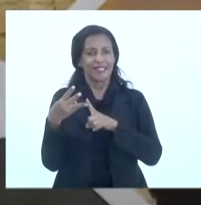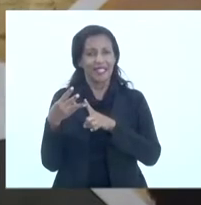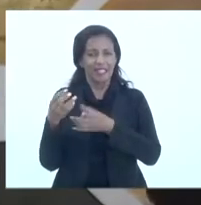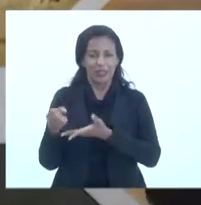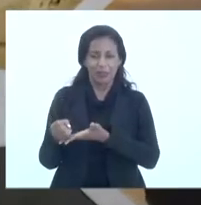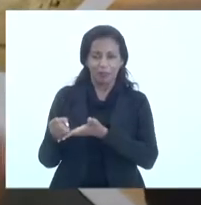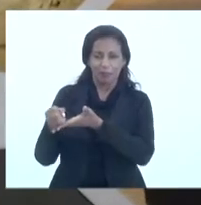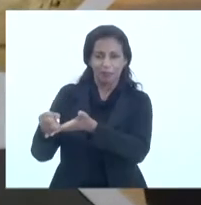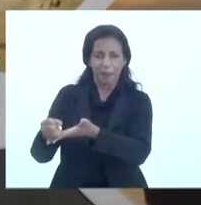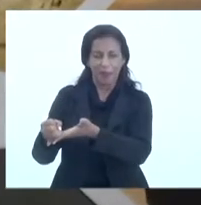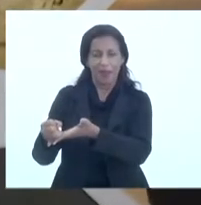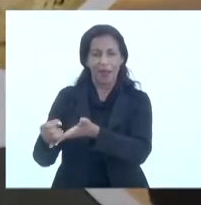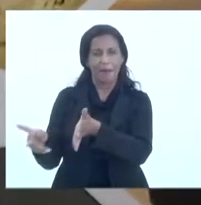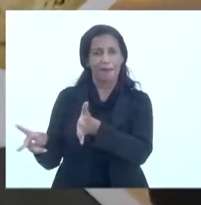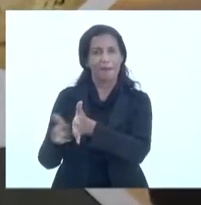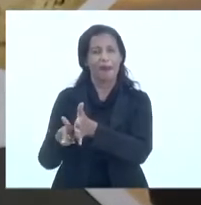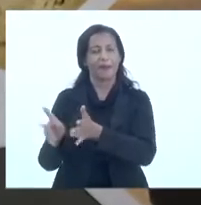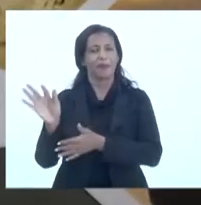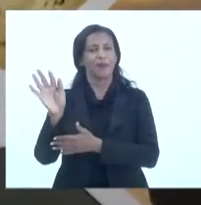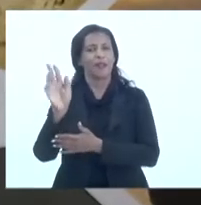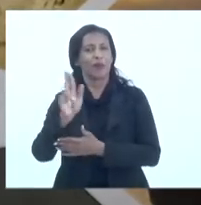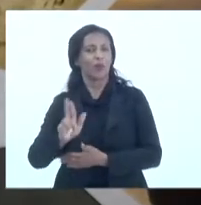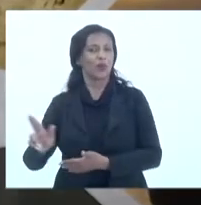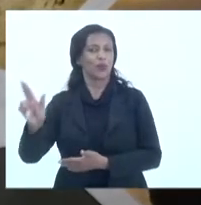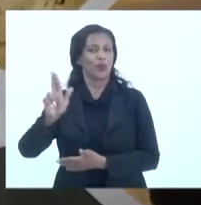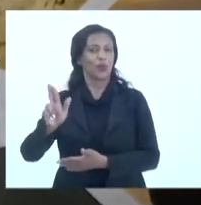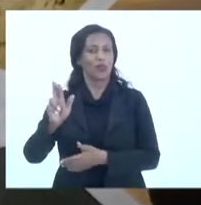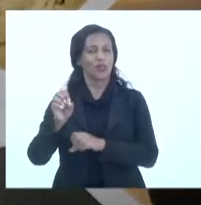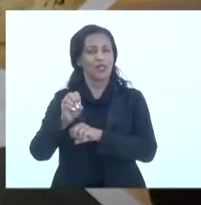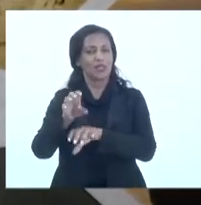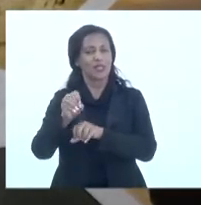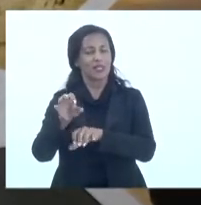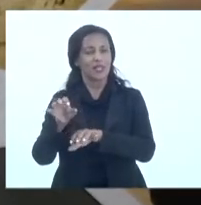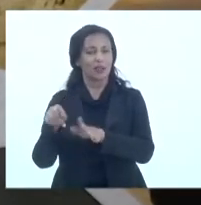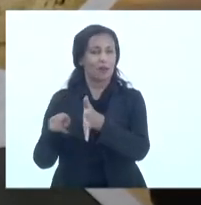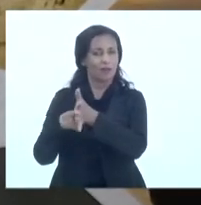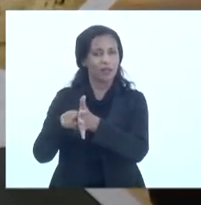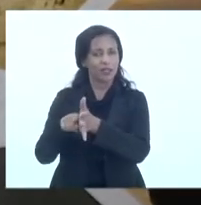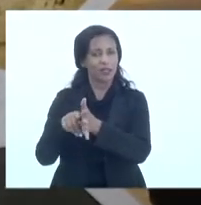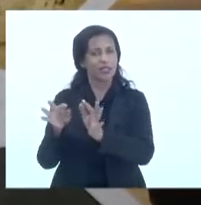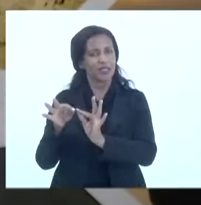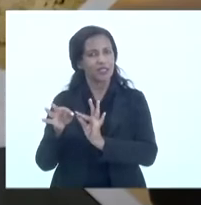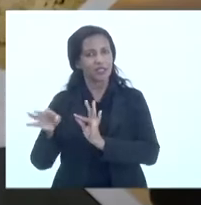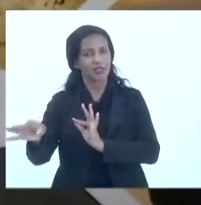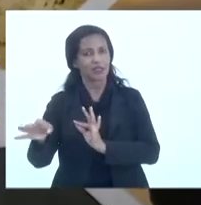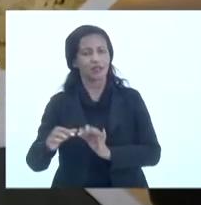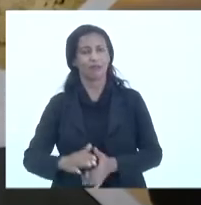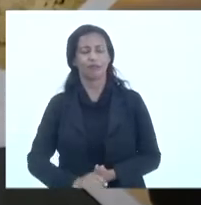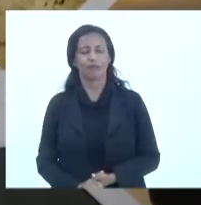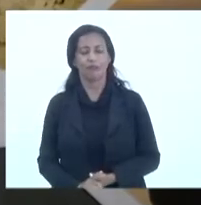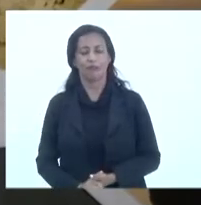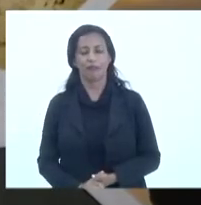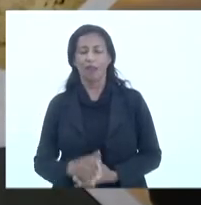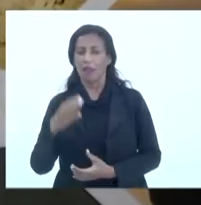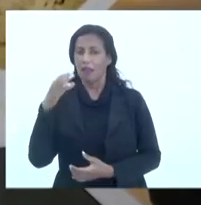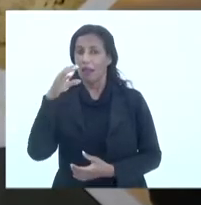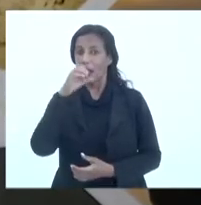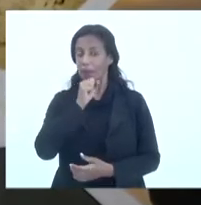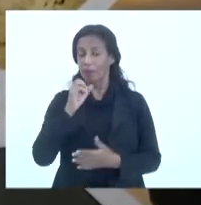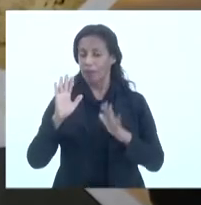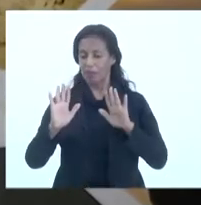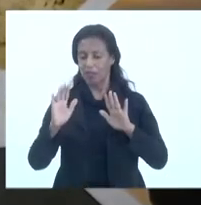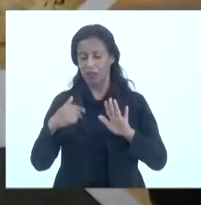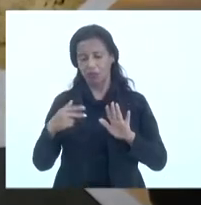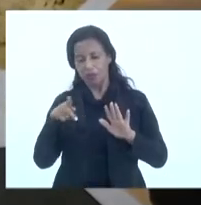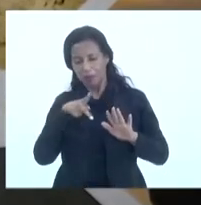alicerces que fazem parte da universidade, que é o ensino, a pesquisa e a extensão. Rapidamente, talvez, por ser professor, a